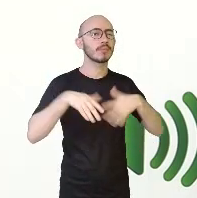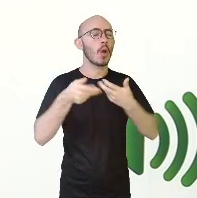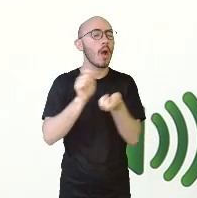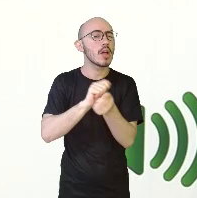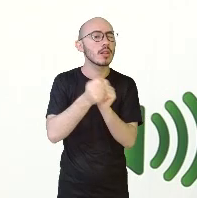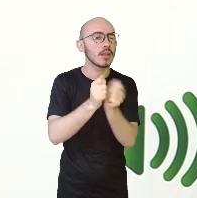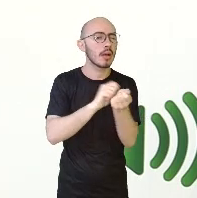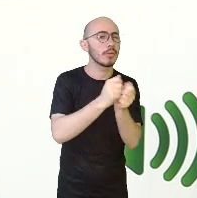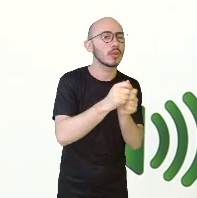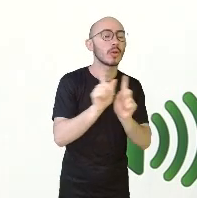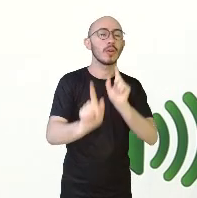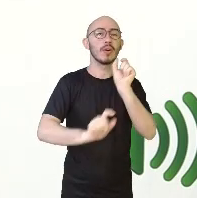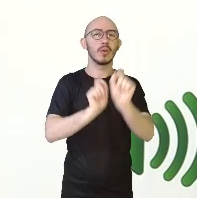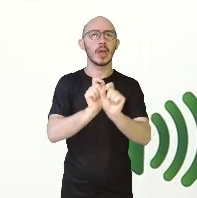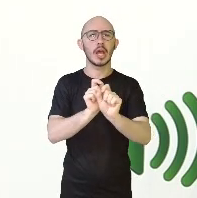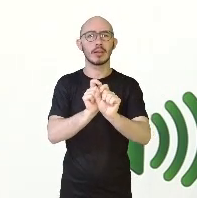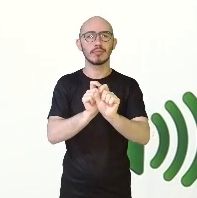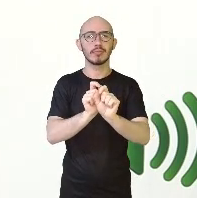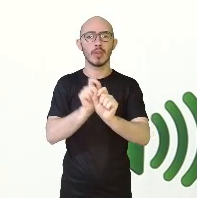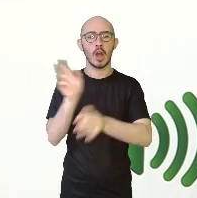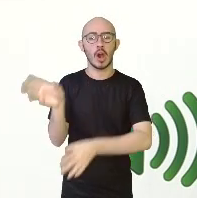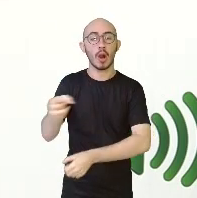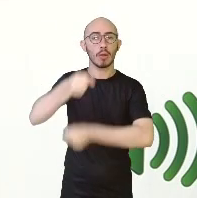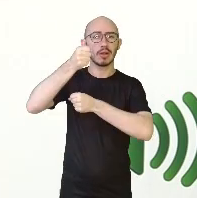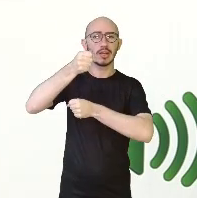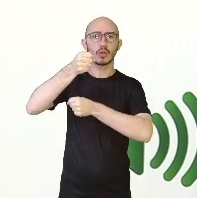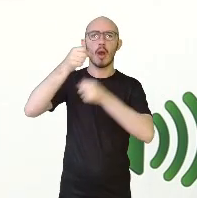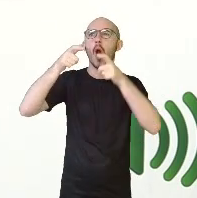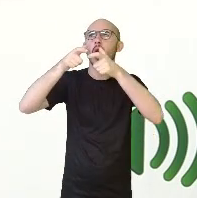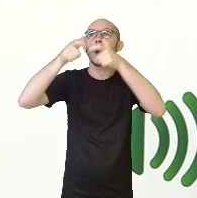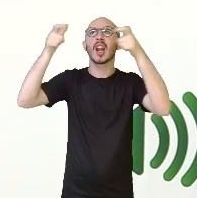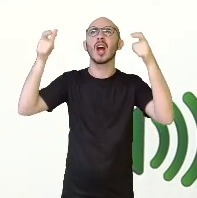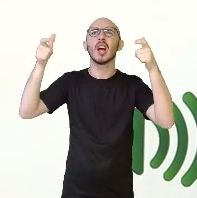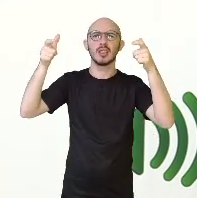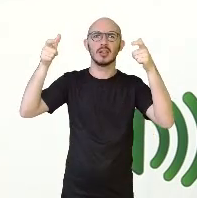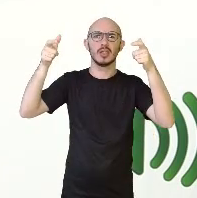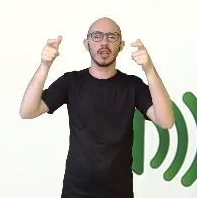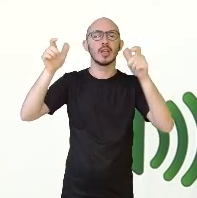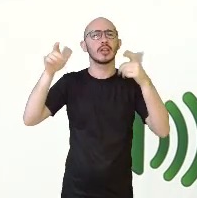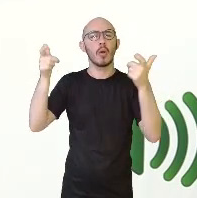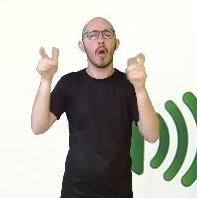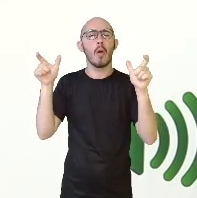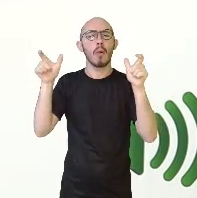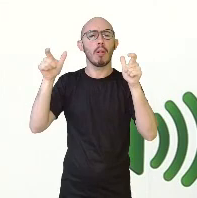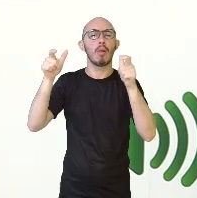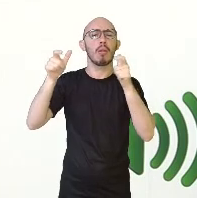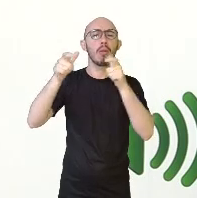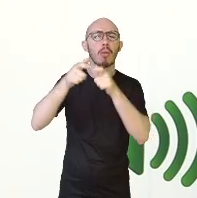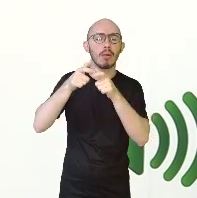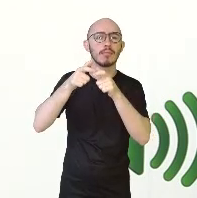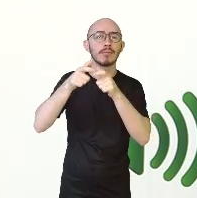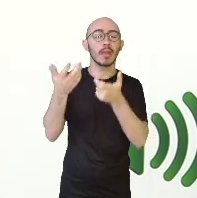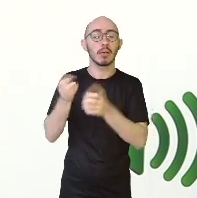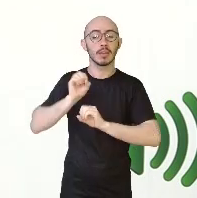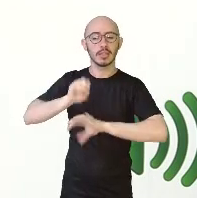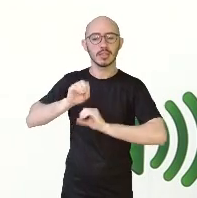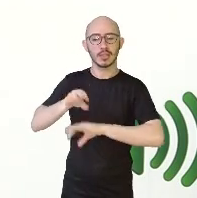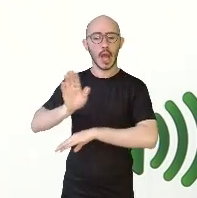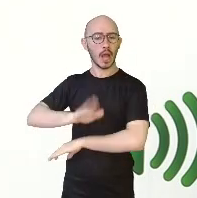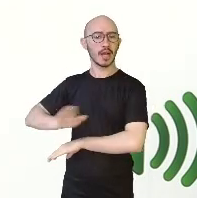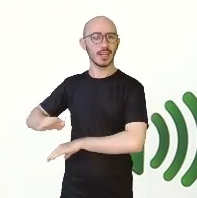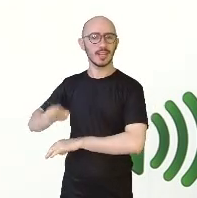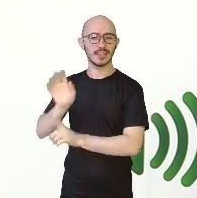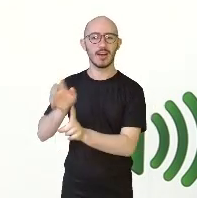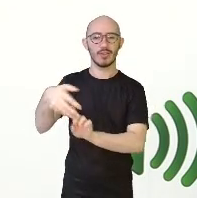a cortar os guarda-chuvas, deixar ele menor para poder ensinar o frevo para as crianças. E aí surge a sombrinha do